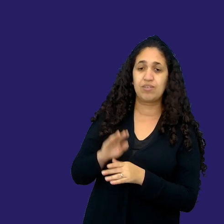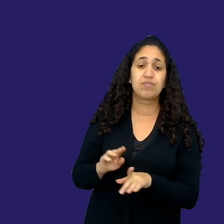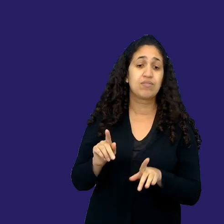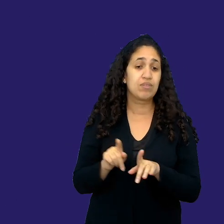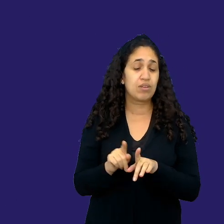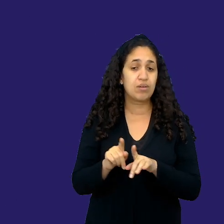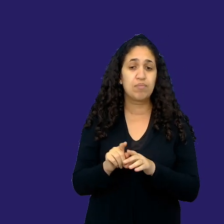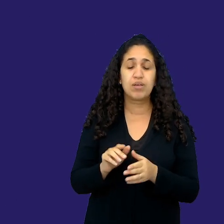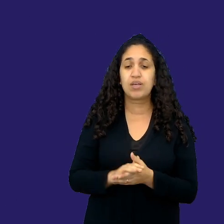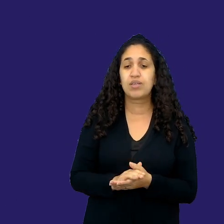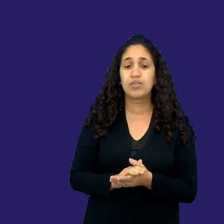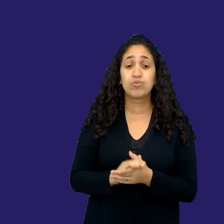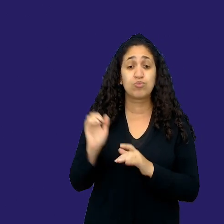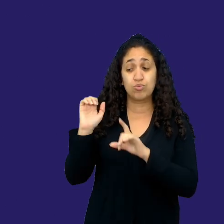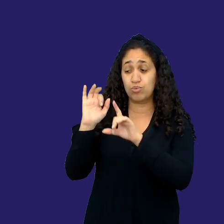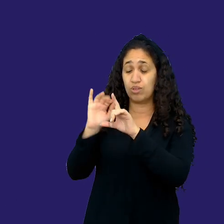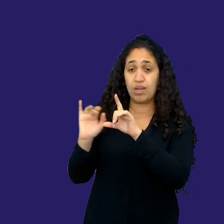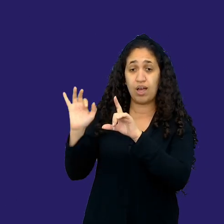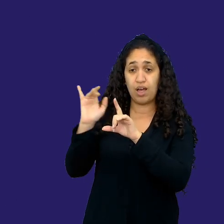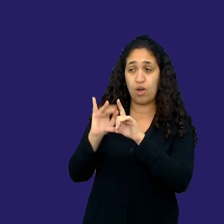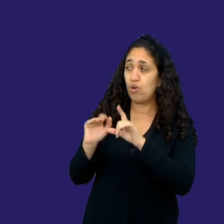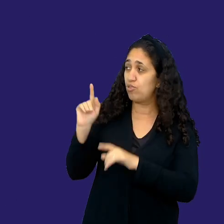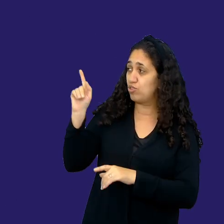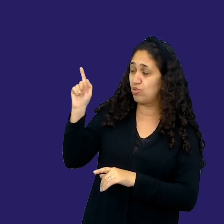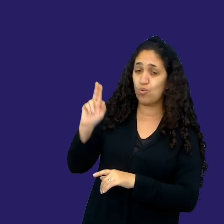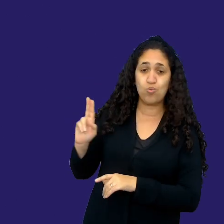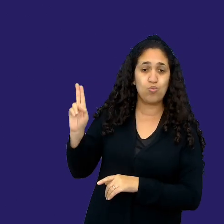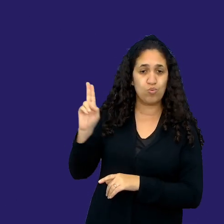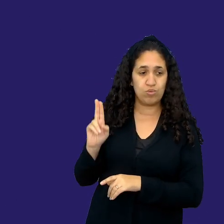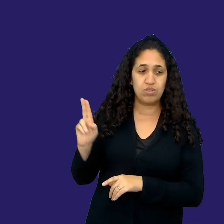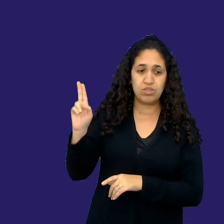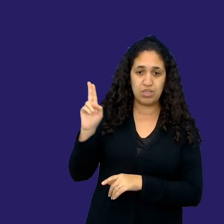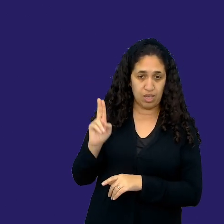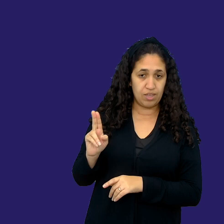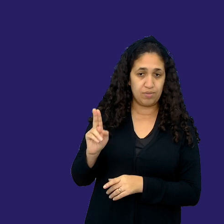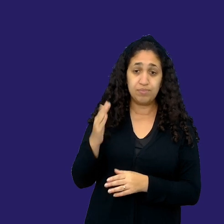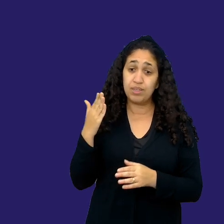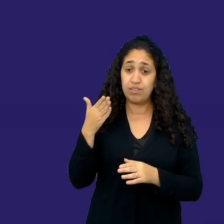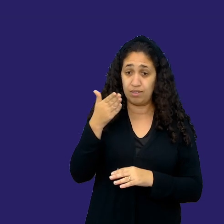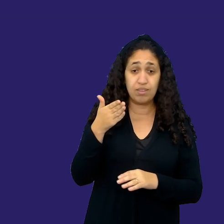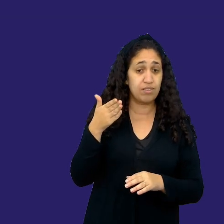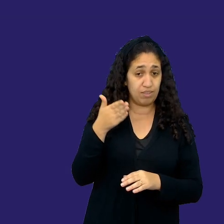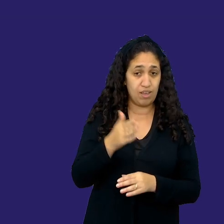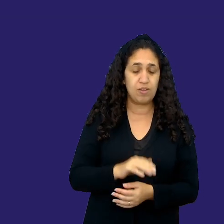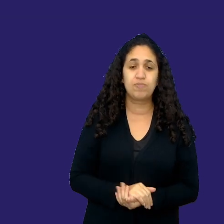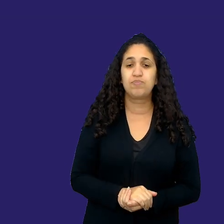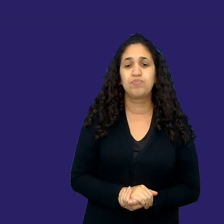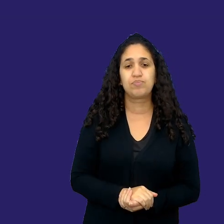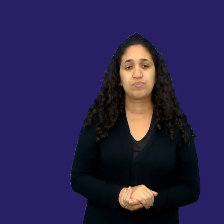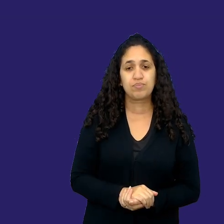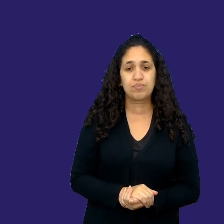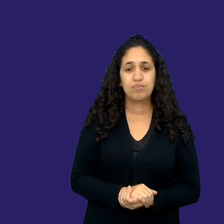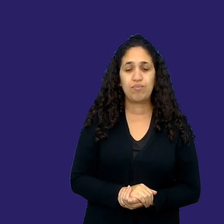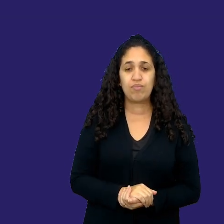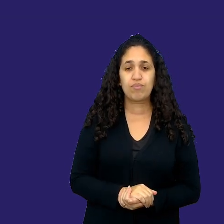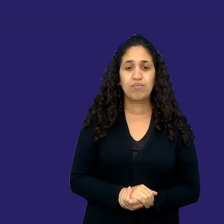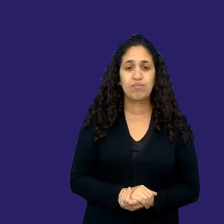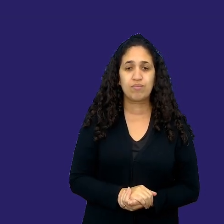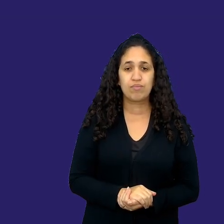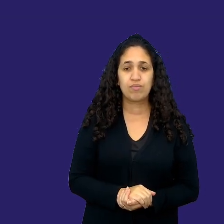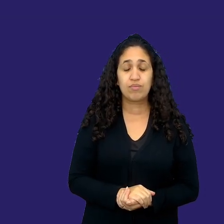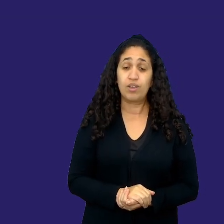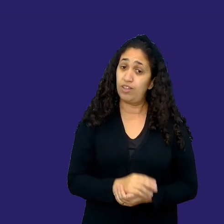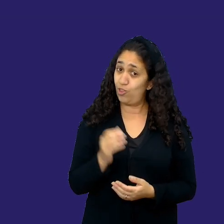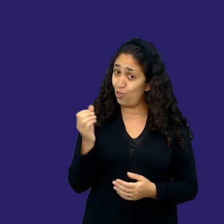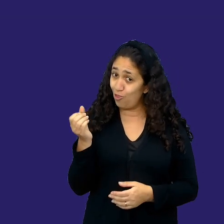meio do QR Code que vocês podem utilizar também para acessar o material. Há uma novidade